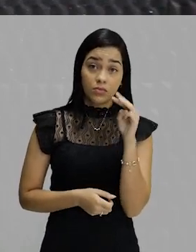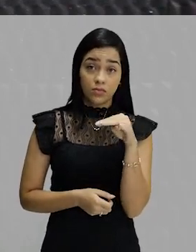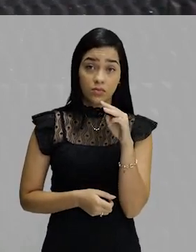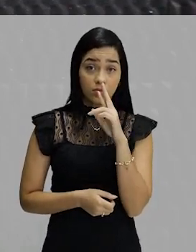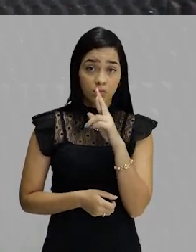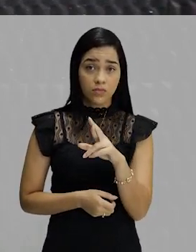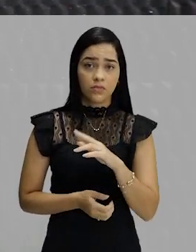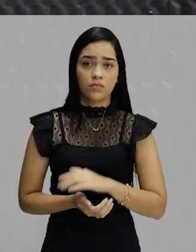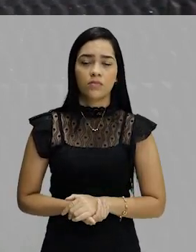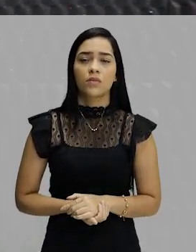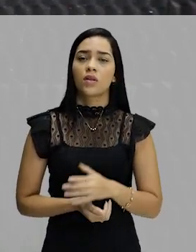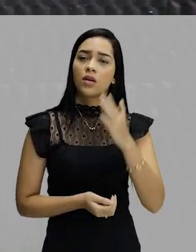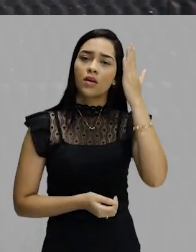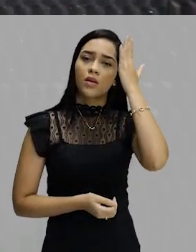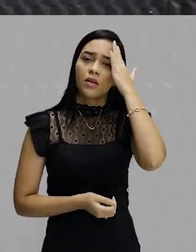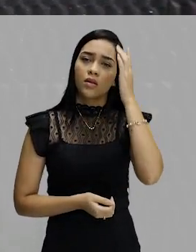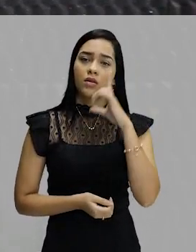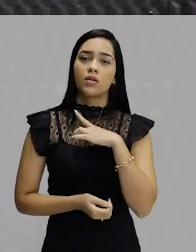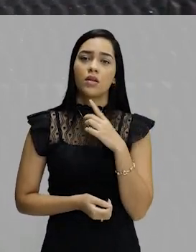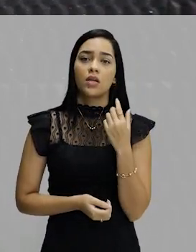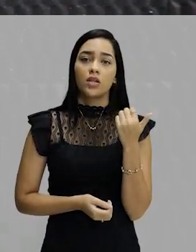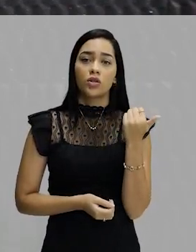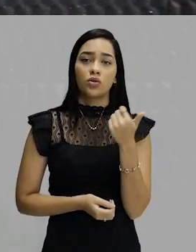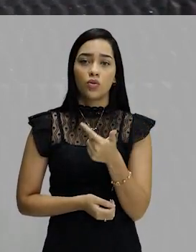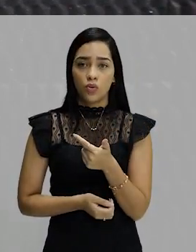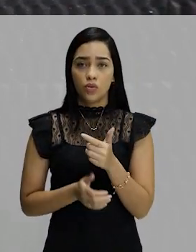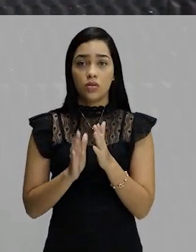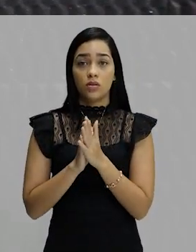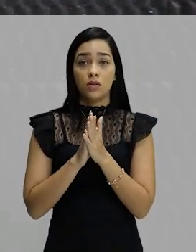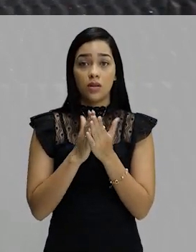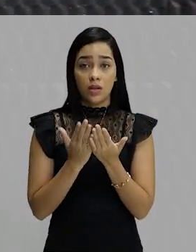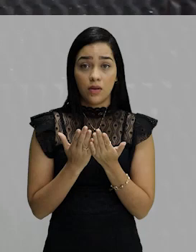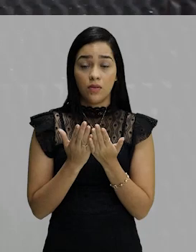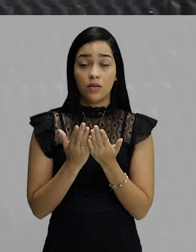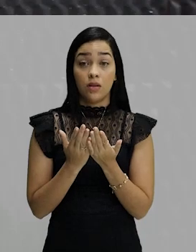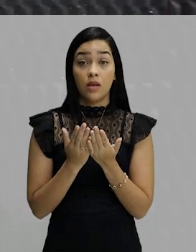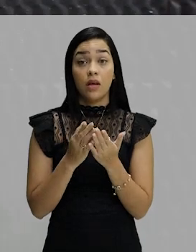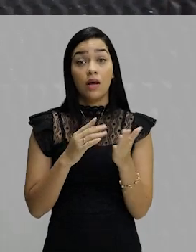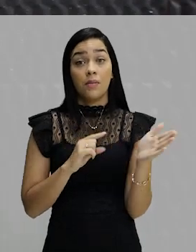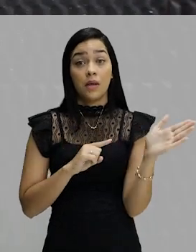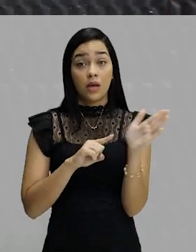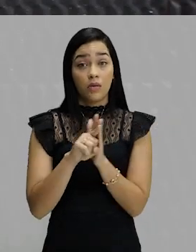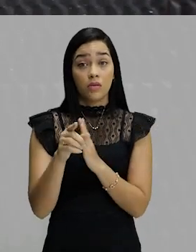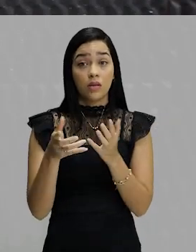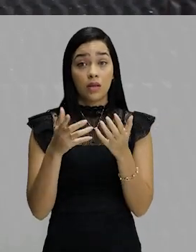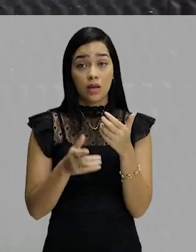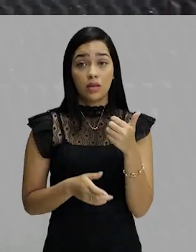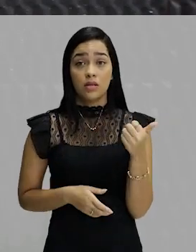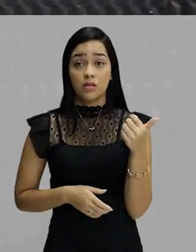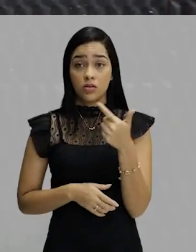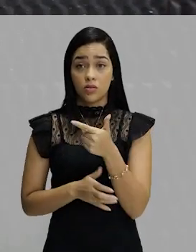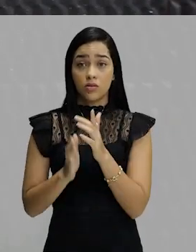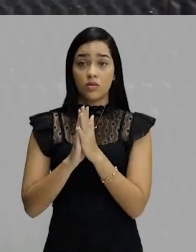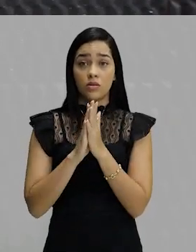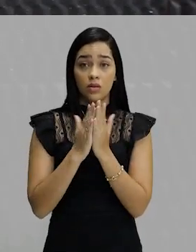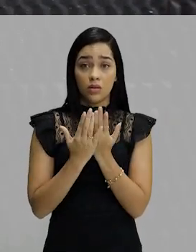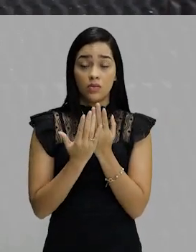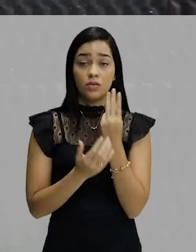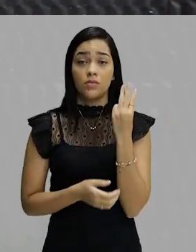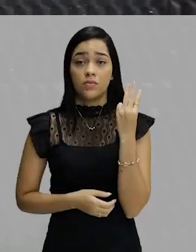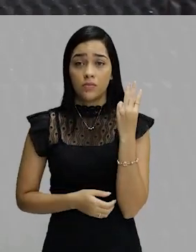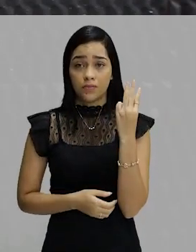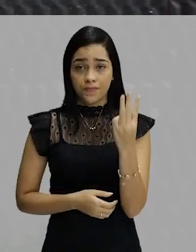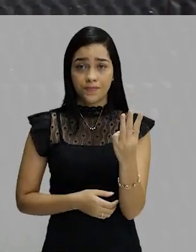resolução. Então, entendam bem, eu tenho 12 livros. A questão fala que entre esses 12 livros,